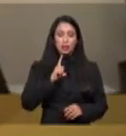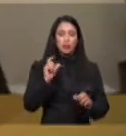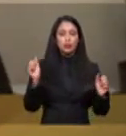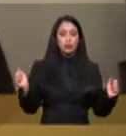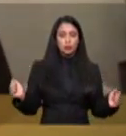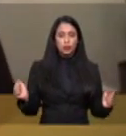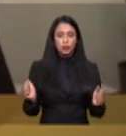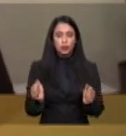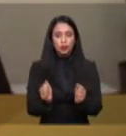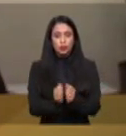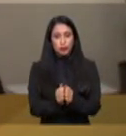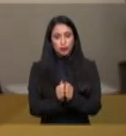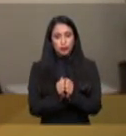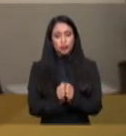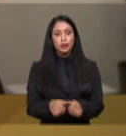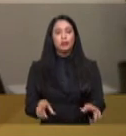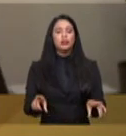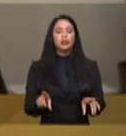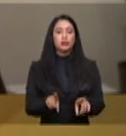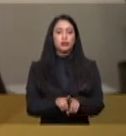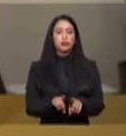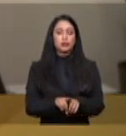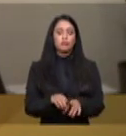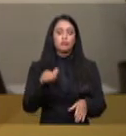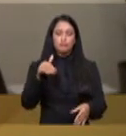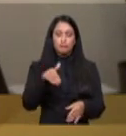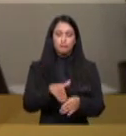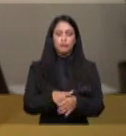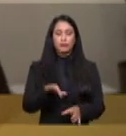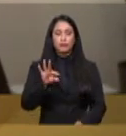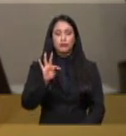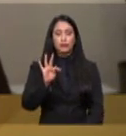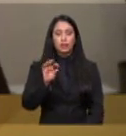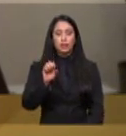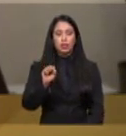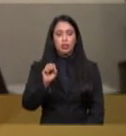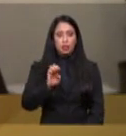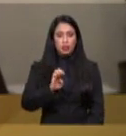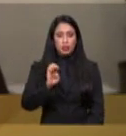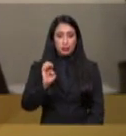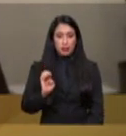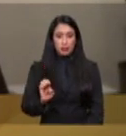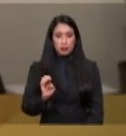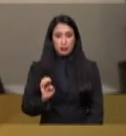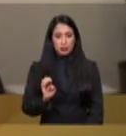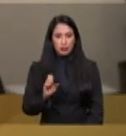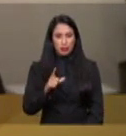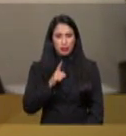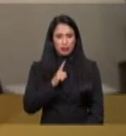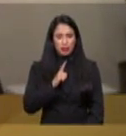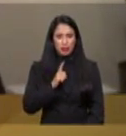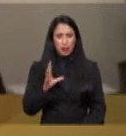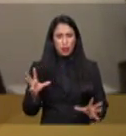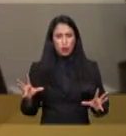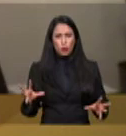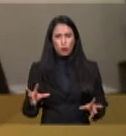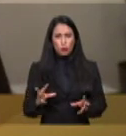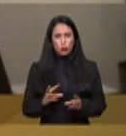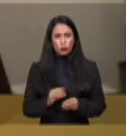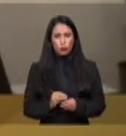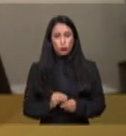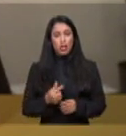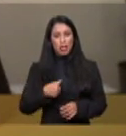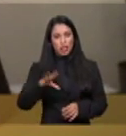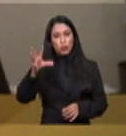agora, brevemente também, no eleitoral. Senhor presidente, em apertadíssima síntese,